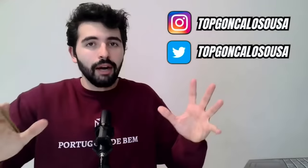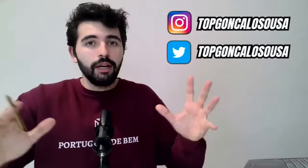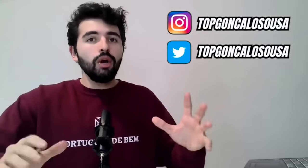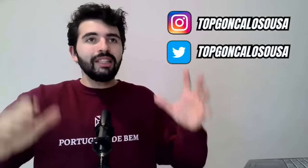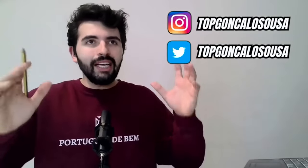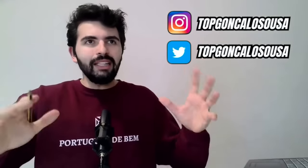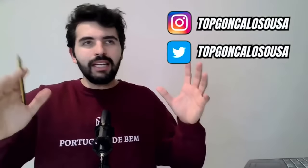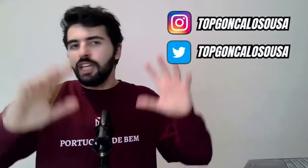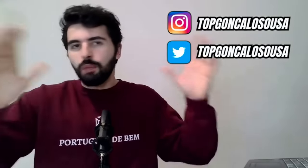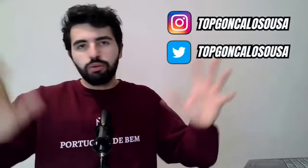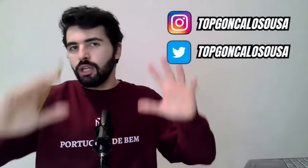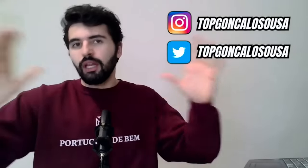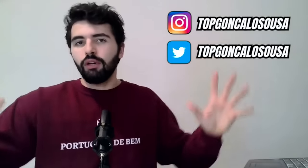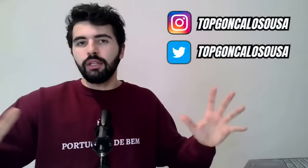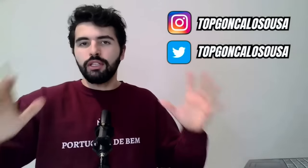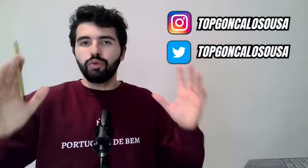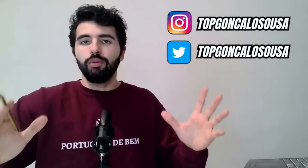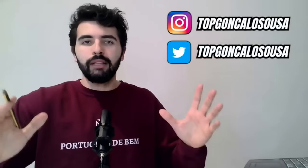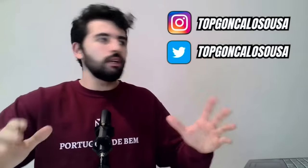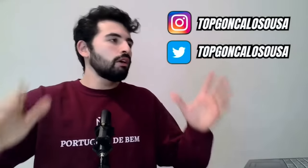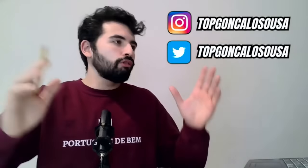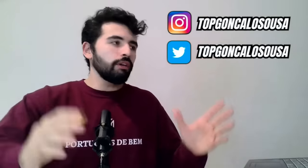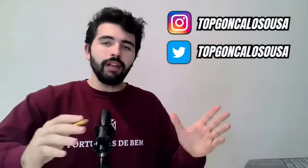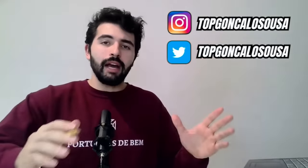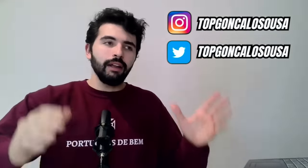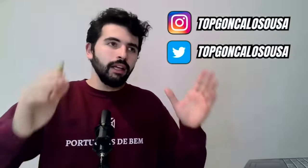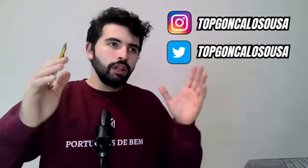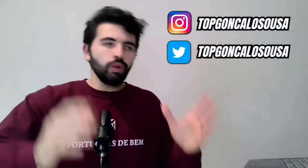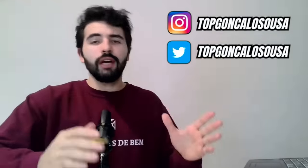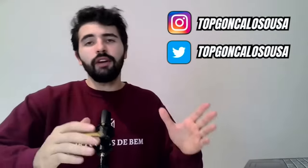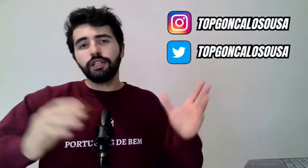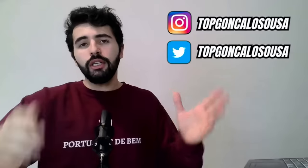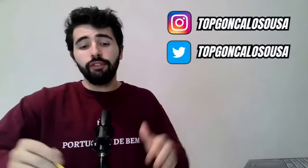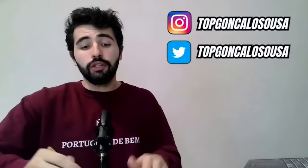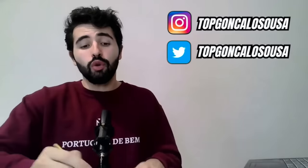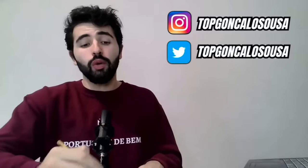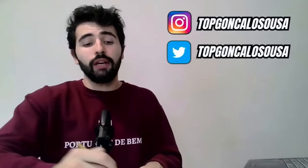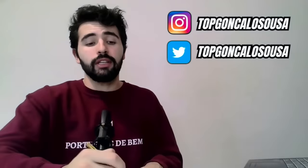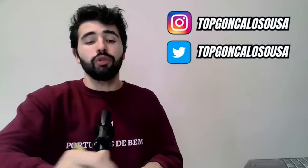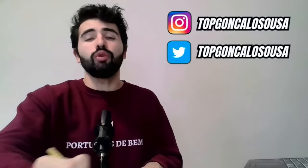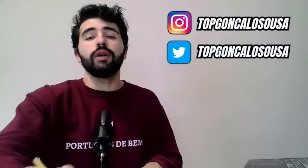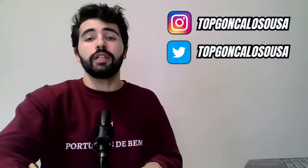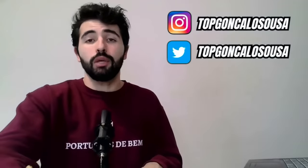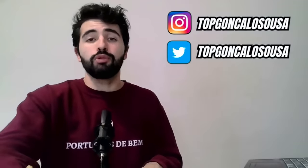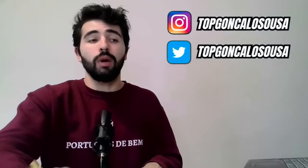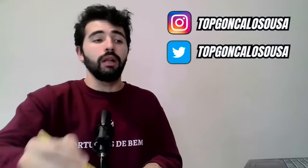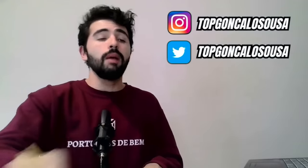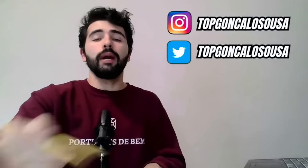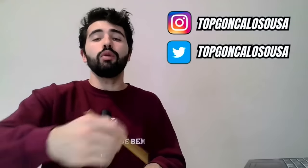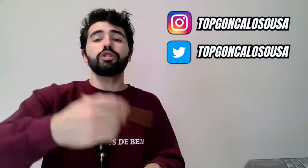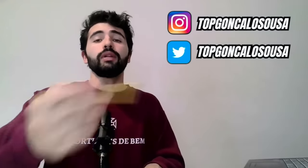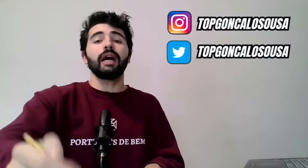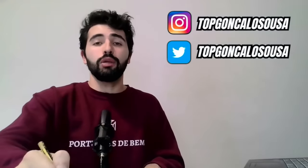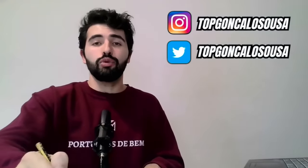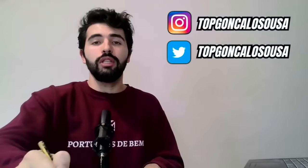exagerar 35% à volta disso do debate foi a falar de Rui Tavares e da filha só que o Rui Tavares entrou com esta questão pessoal para